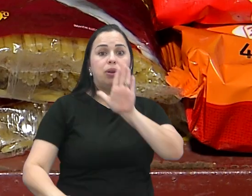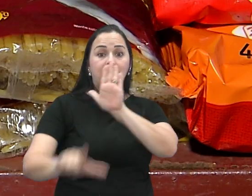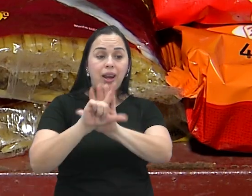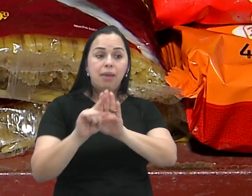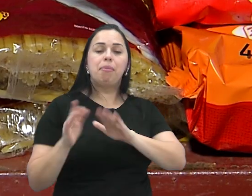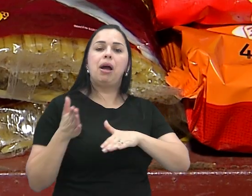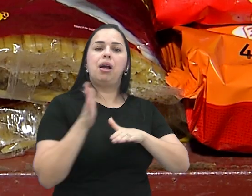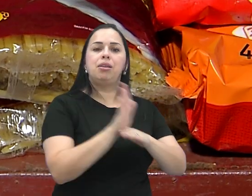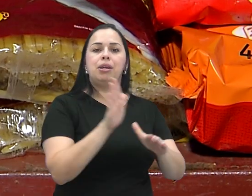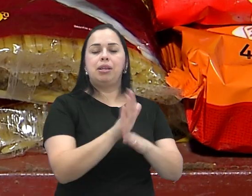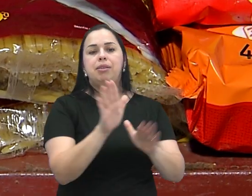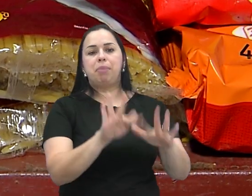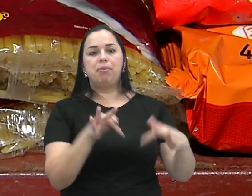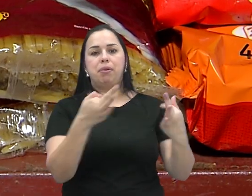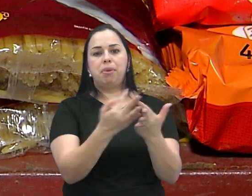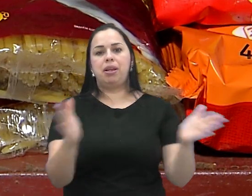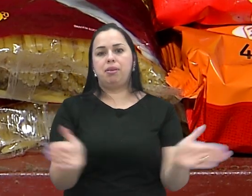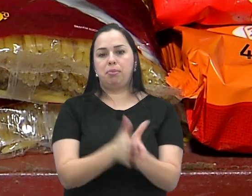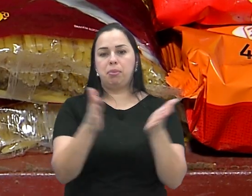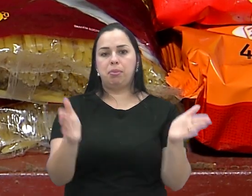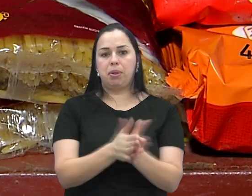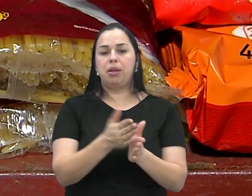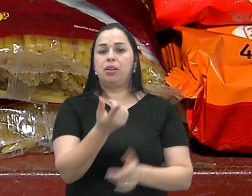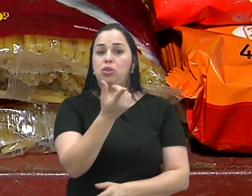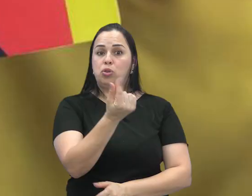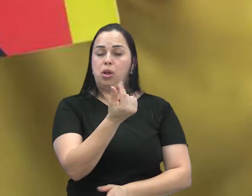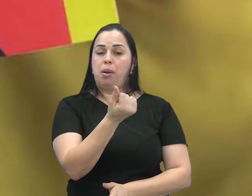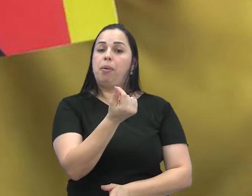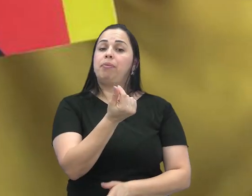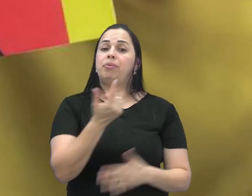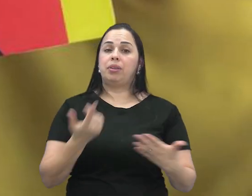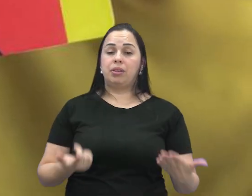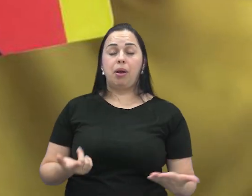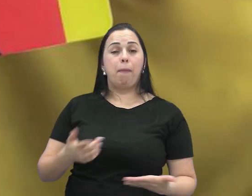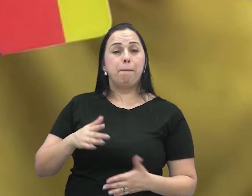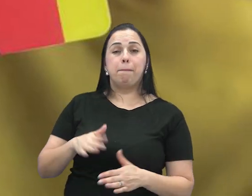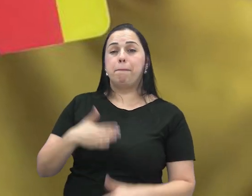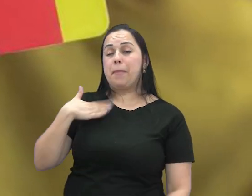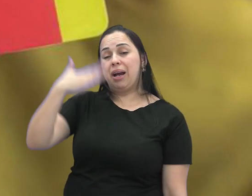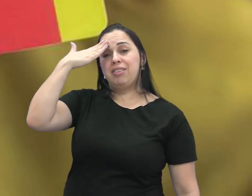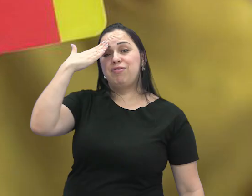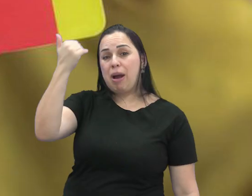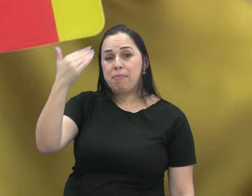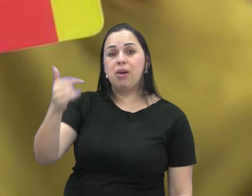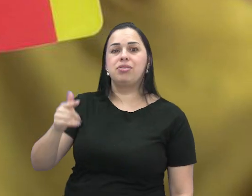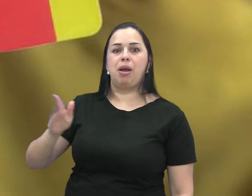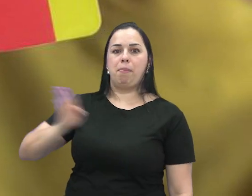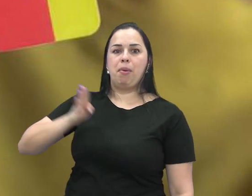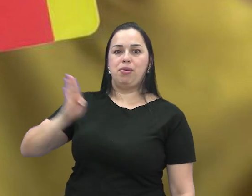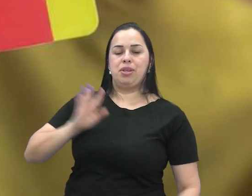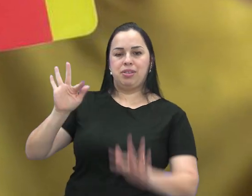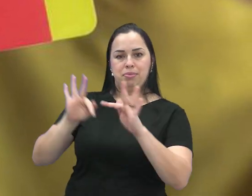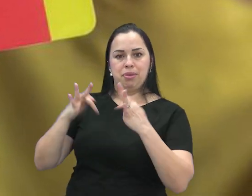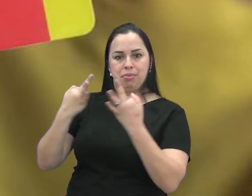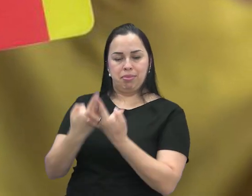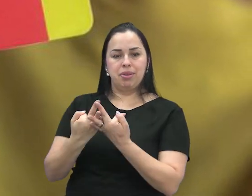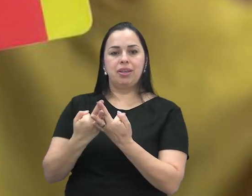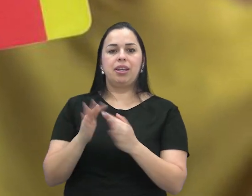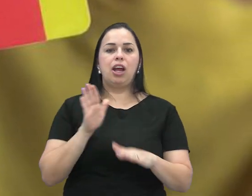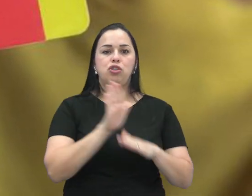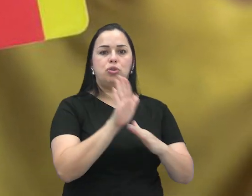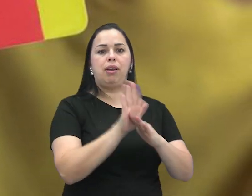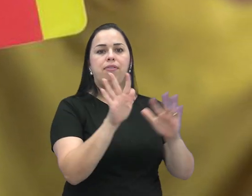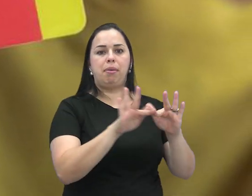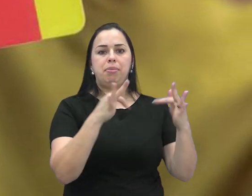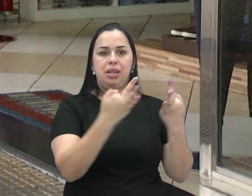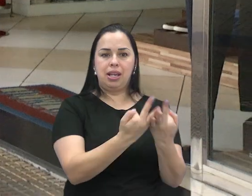famílias em situação de vulnerabilidade social e econômica. Entre os mais conhecidos estão o Bolsa Família, que atende famílias